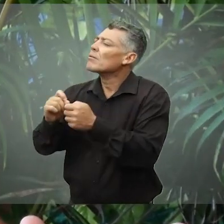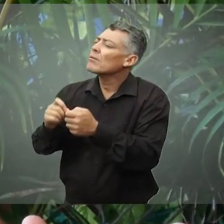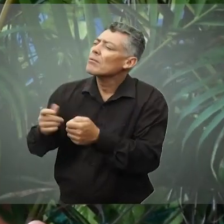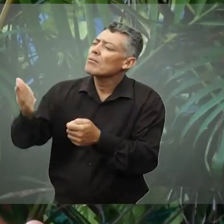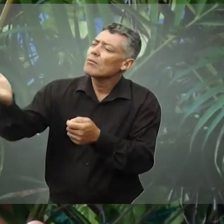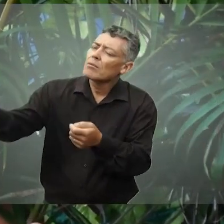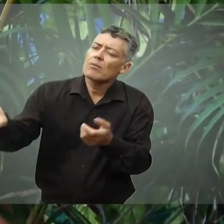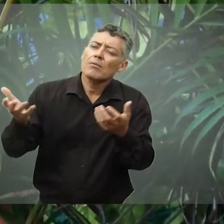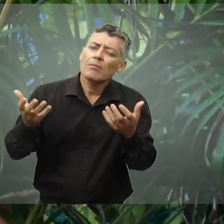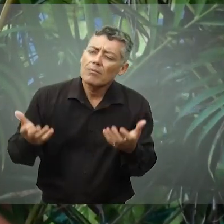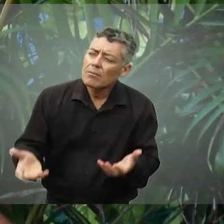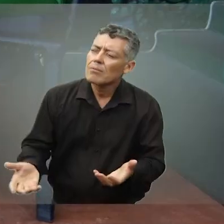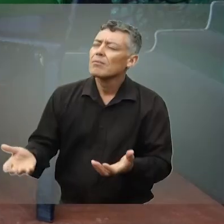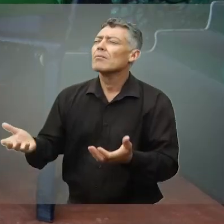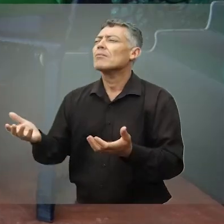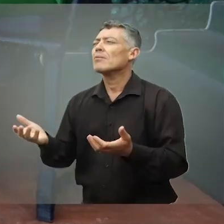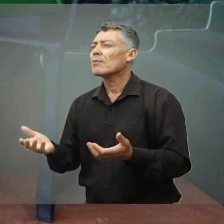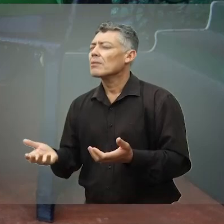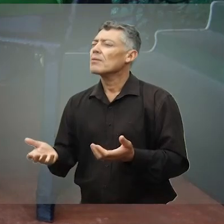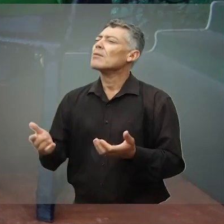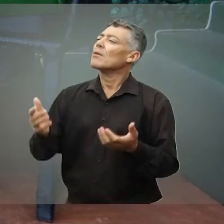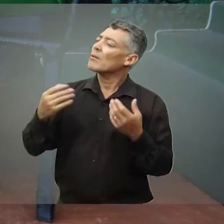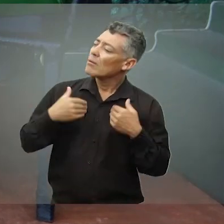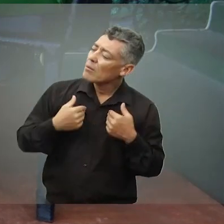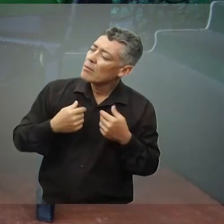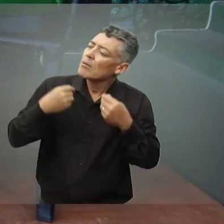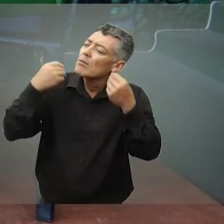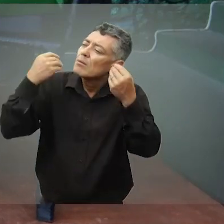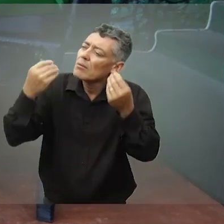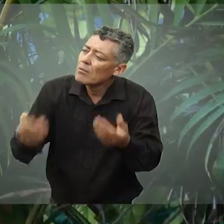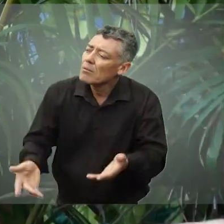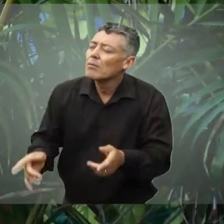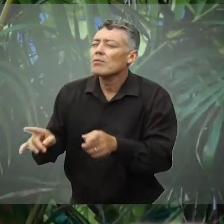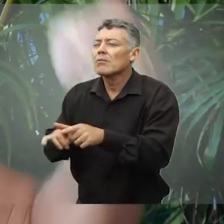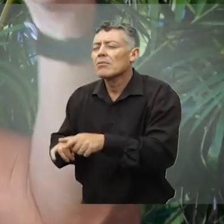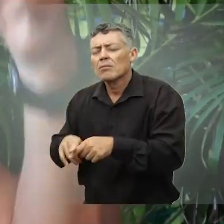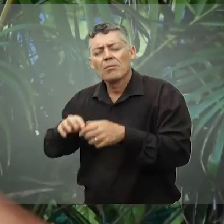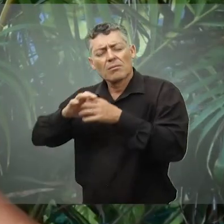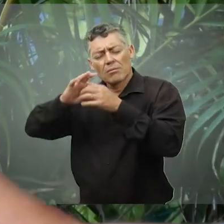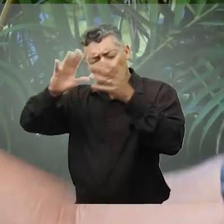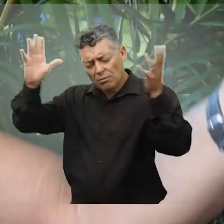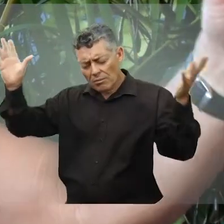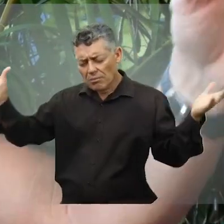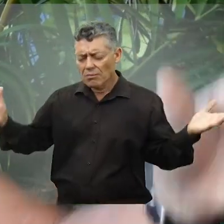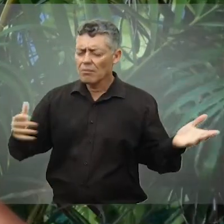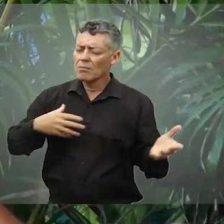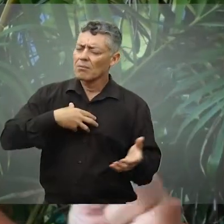que você quiser. Eu tô pro que der e